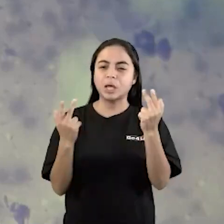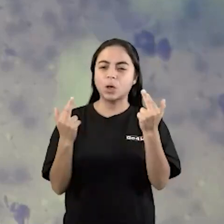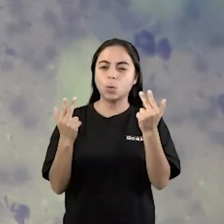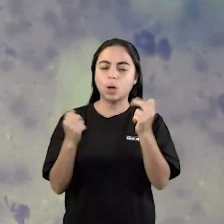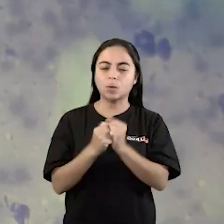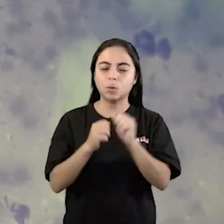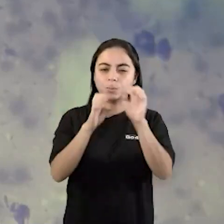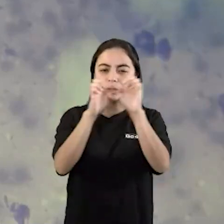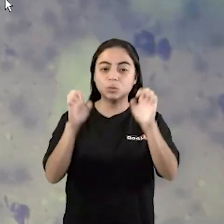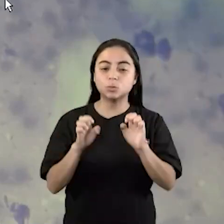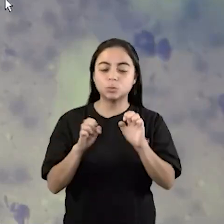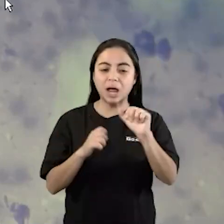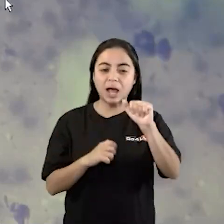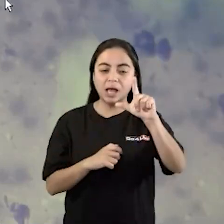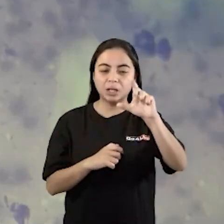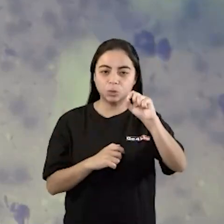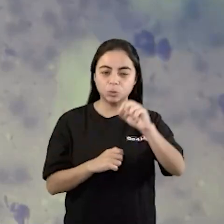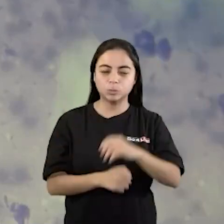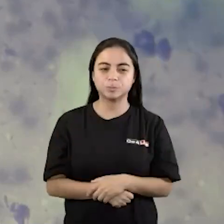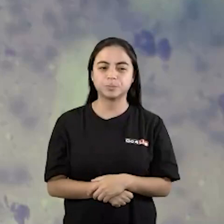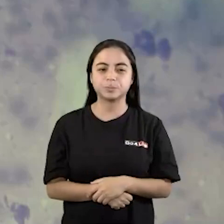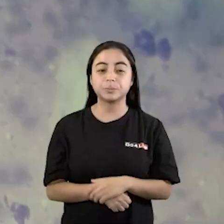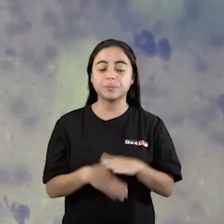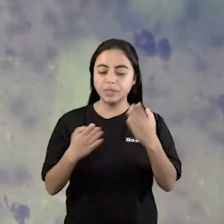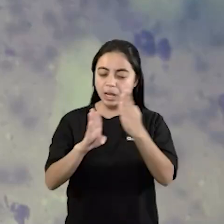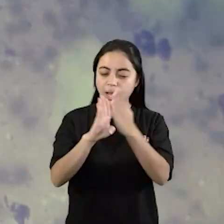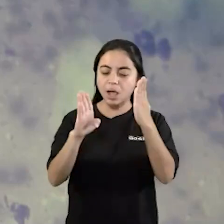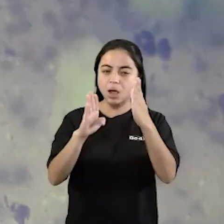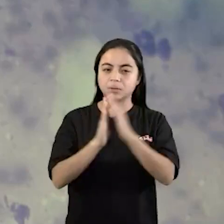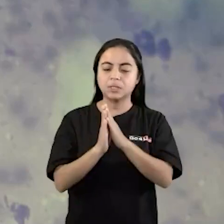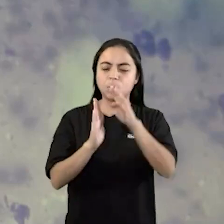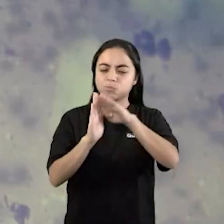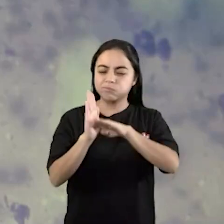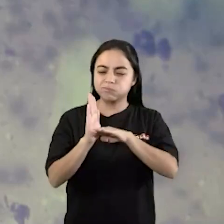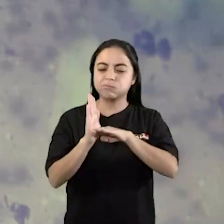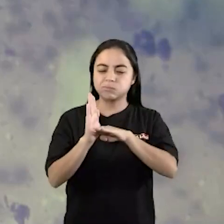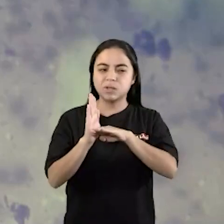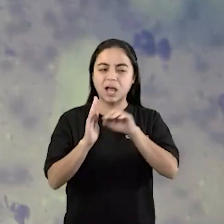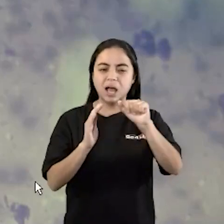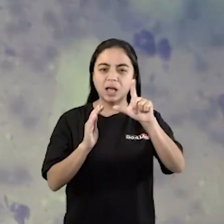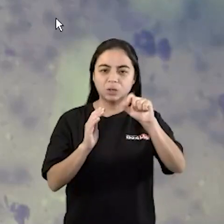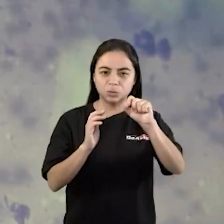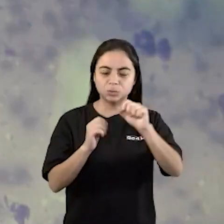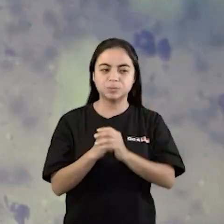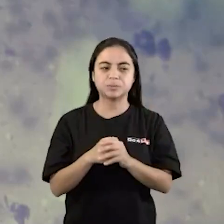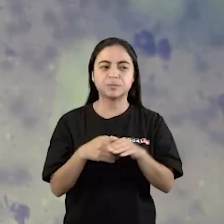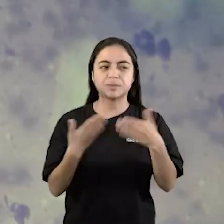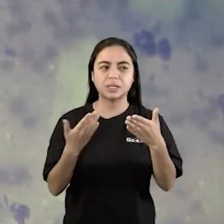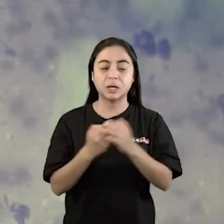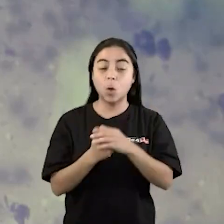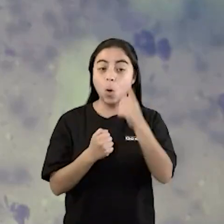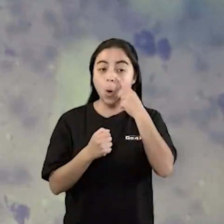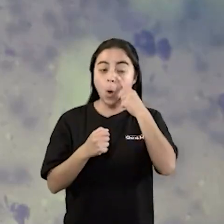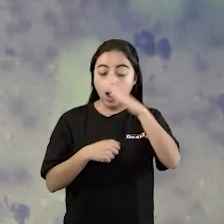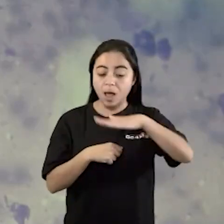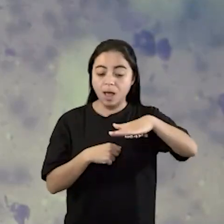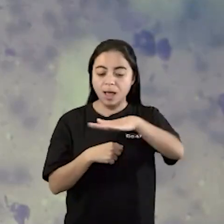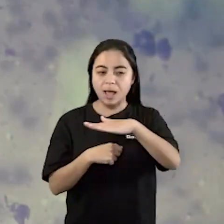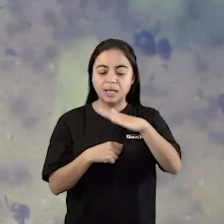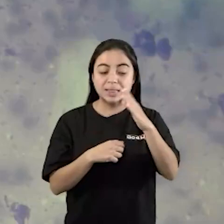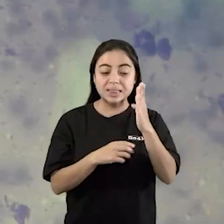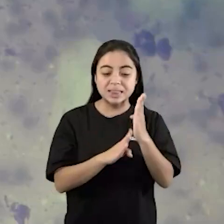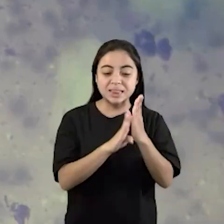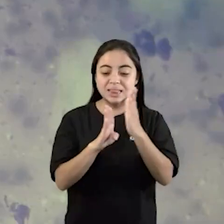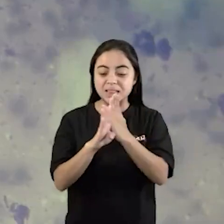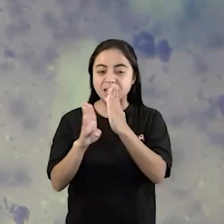estrutura com halo. Vamos ver se a gente acha mais. Aqui embaixo, ó, outra igual, com halo. Então, nesse campo, nós já achamos